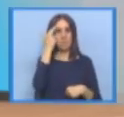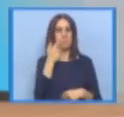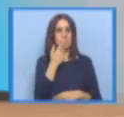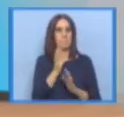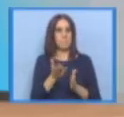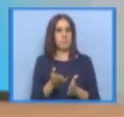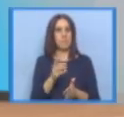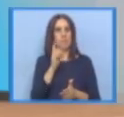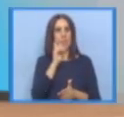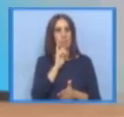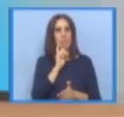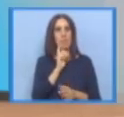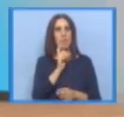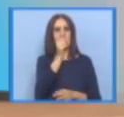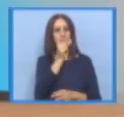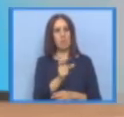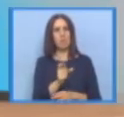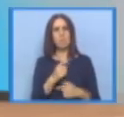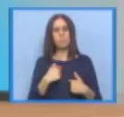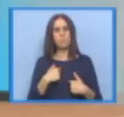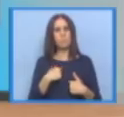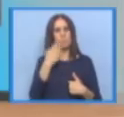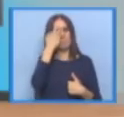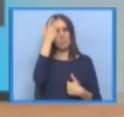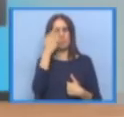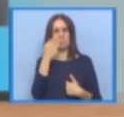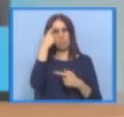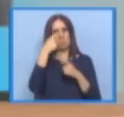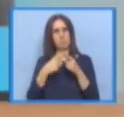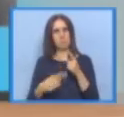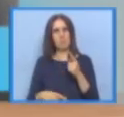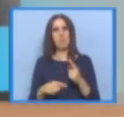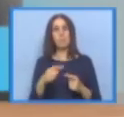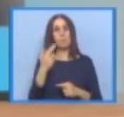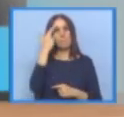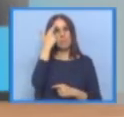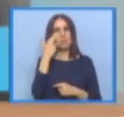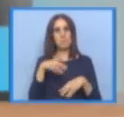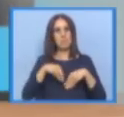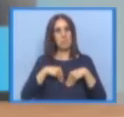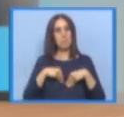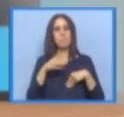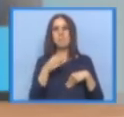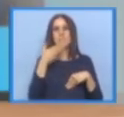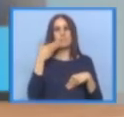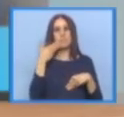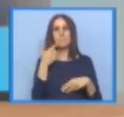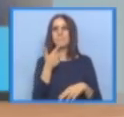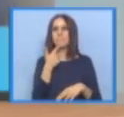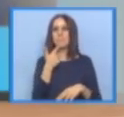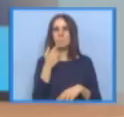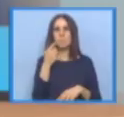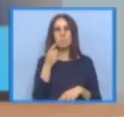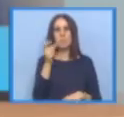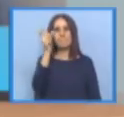a Imperatriz Gita ficou sempre muito impressionada e contou com o acolhimento dos madeirenses, mas cedo eles perceberam que o Imperador